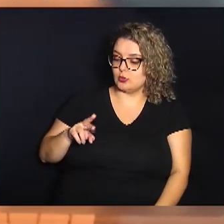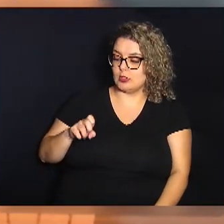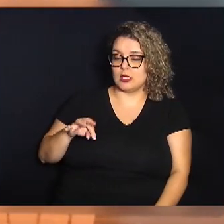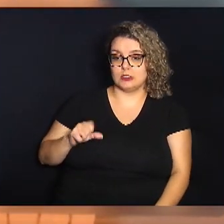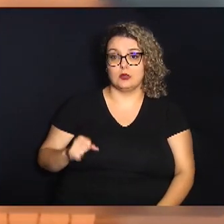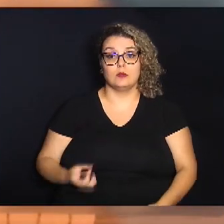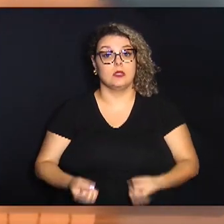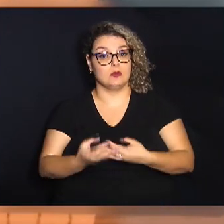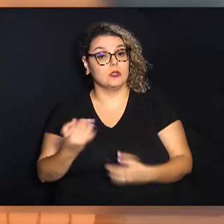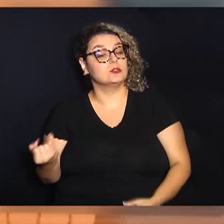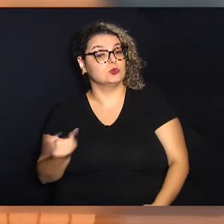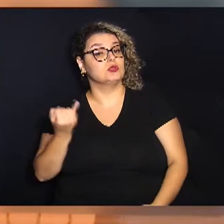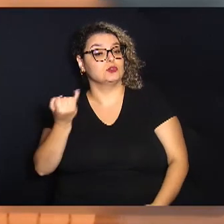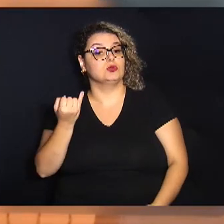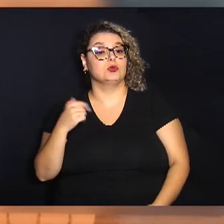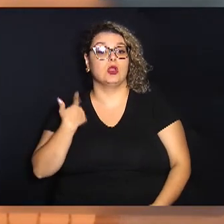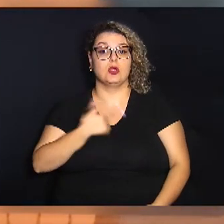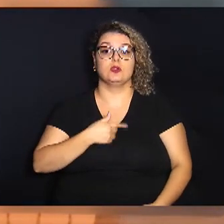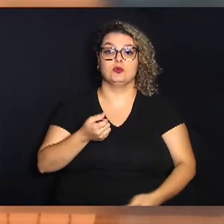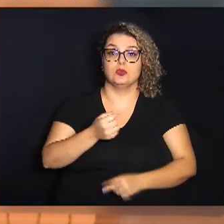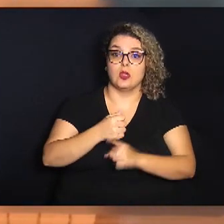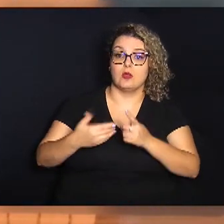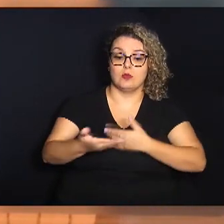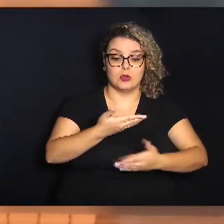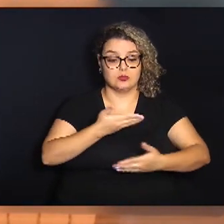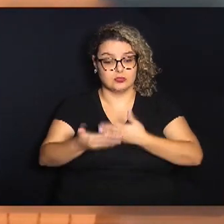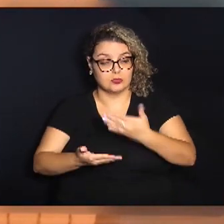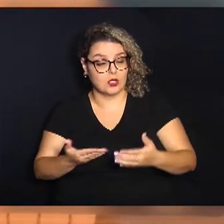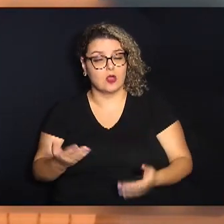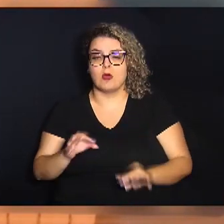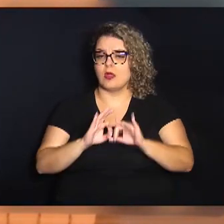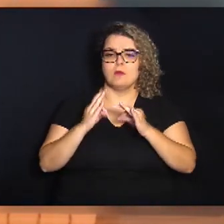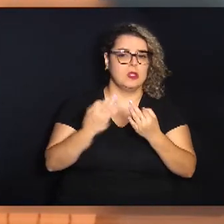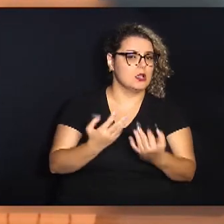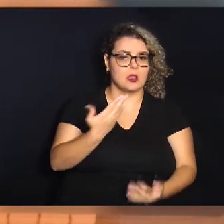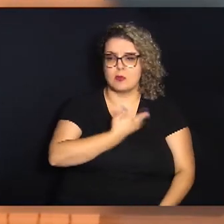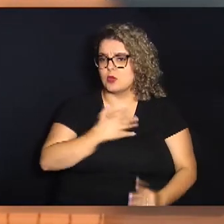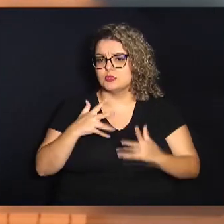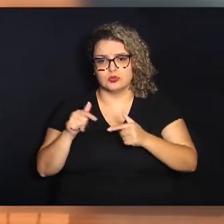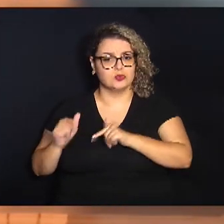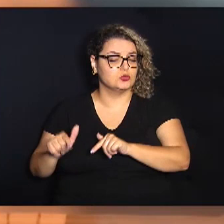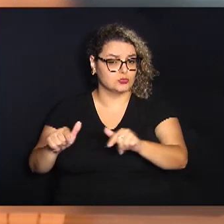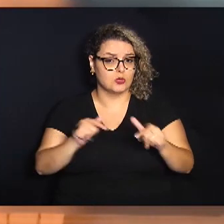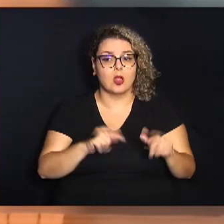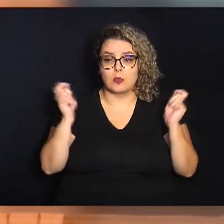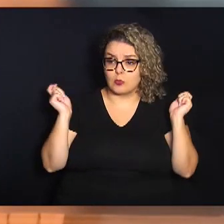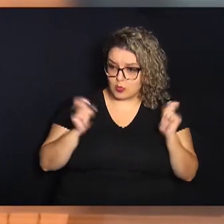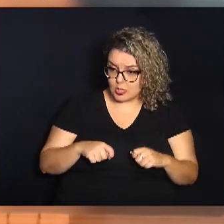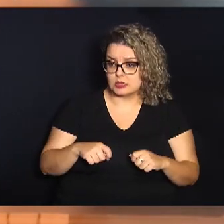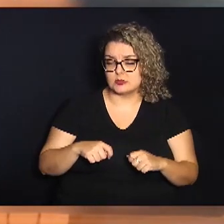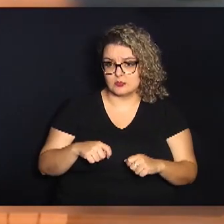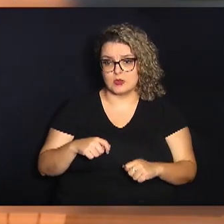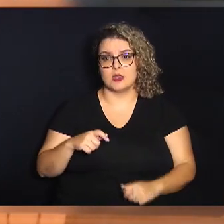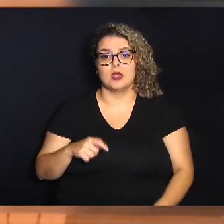importância que devemos socializar, com a família, com os amigos, em todos os espaços possíveis para que